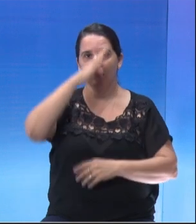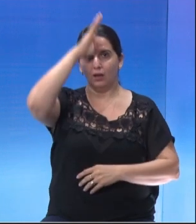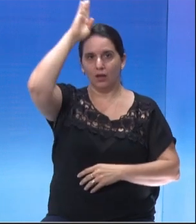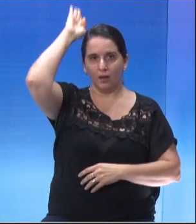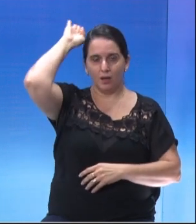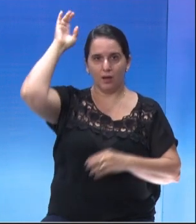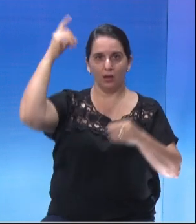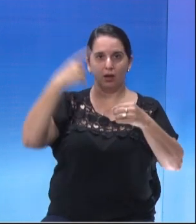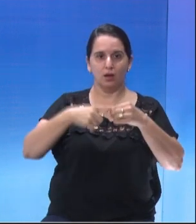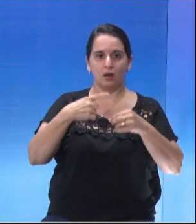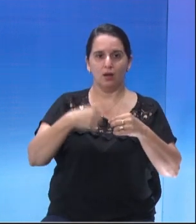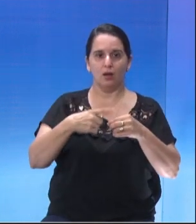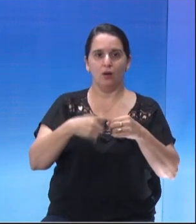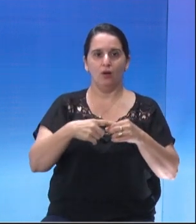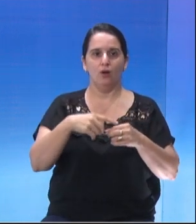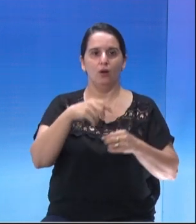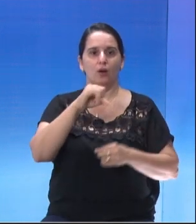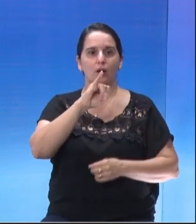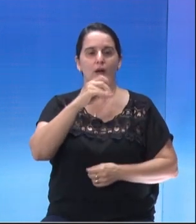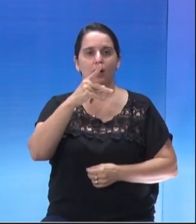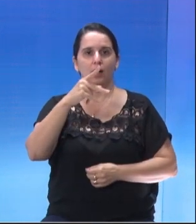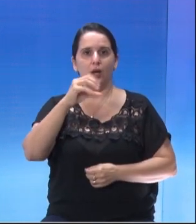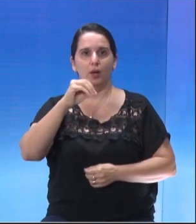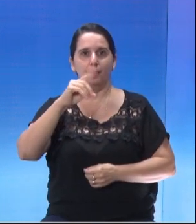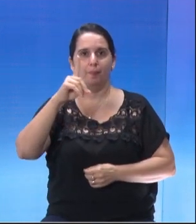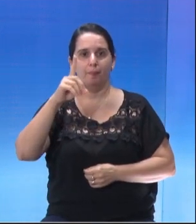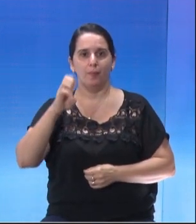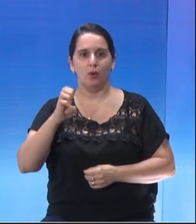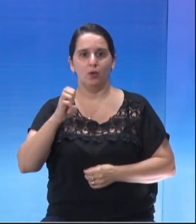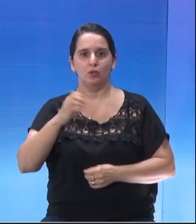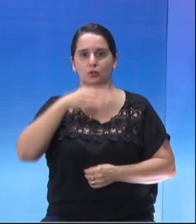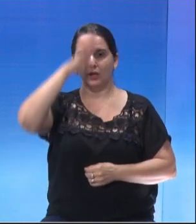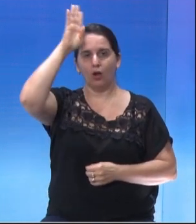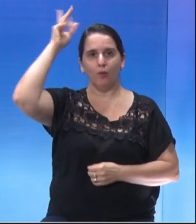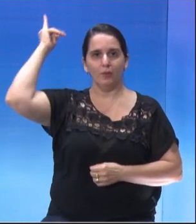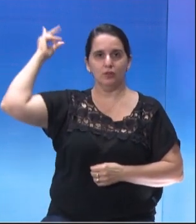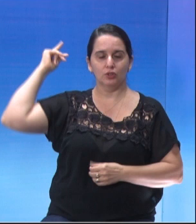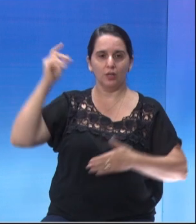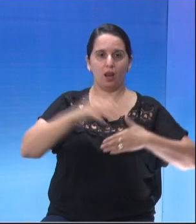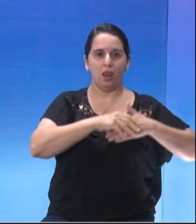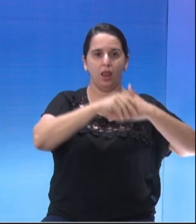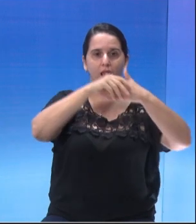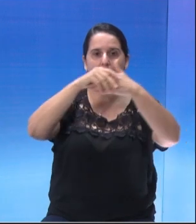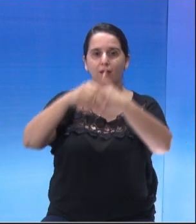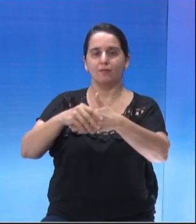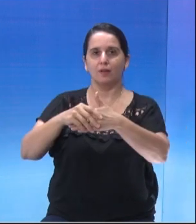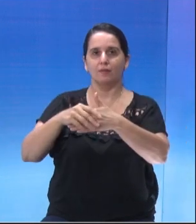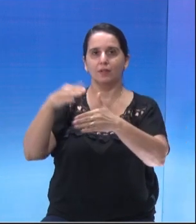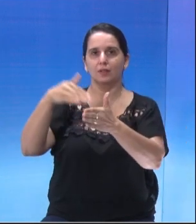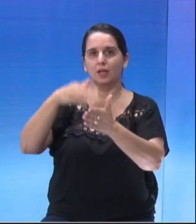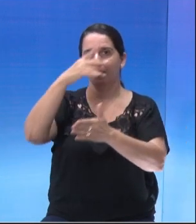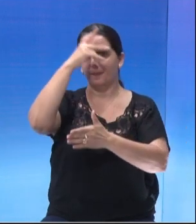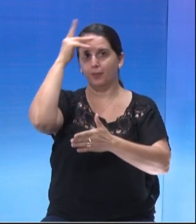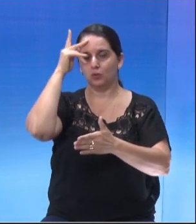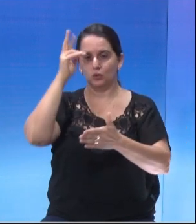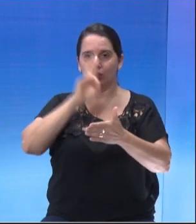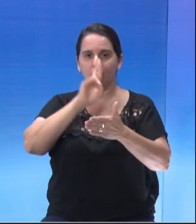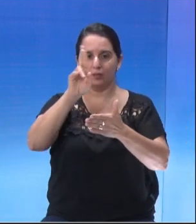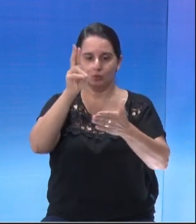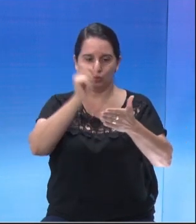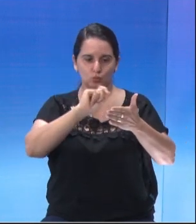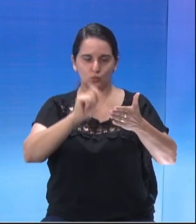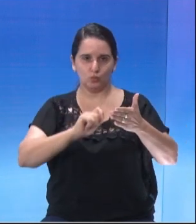o iPod da Roma Antiga, era levada por um mensageiro até o destinatário, que respondia embaixo da